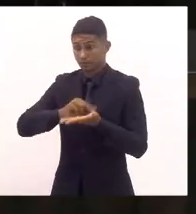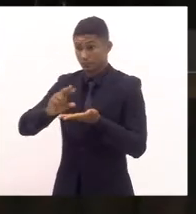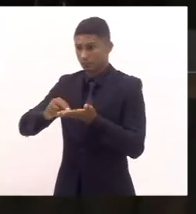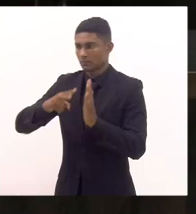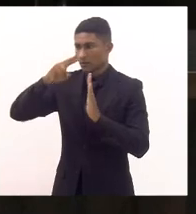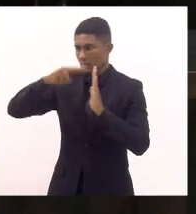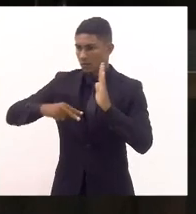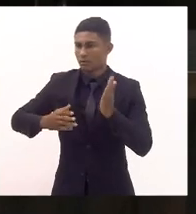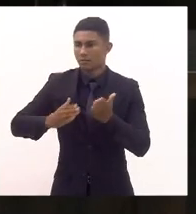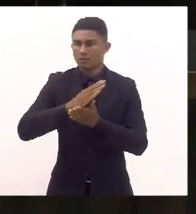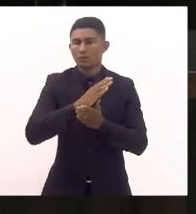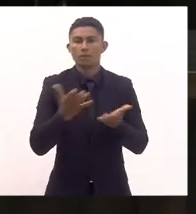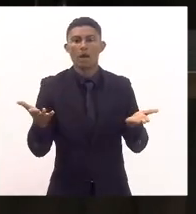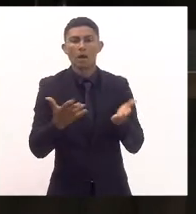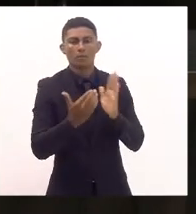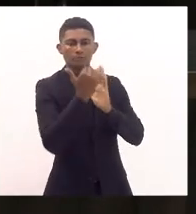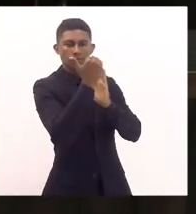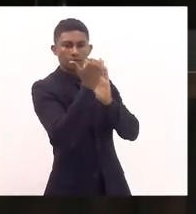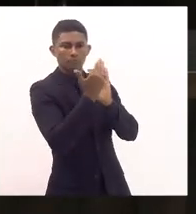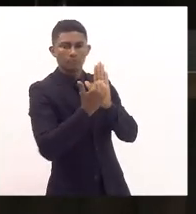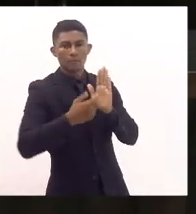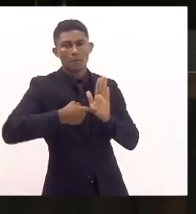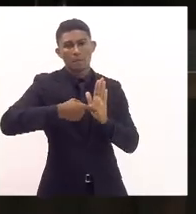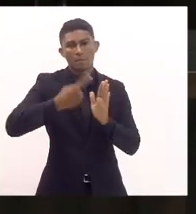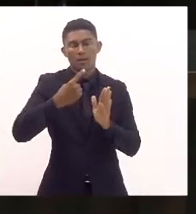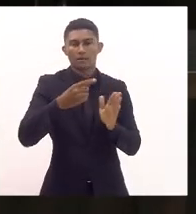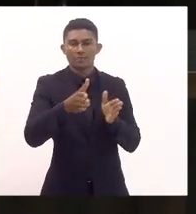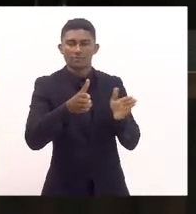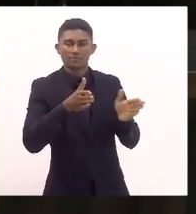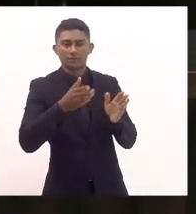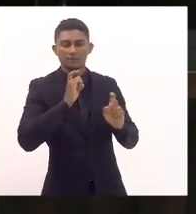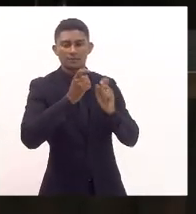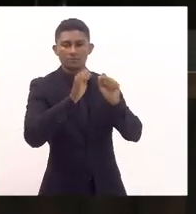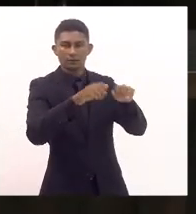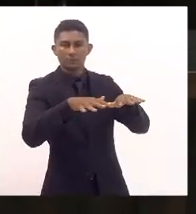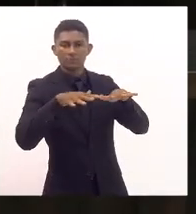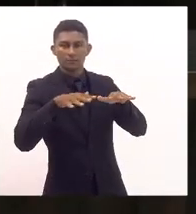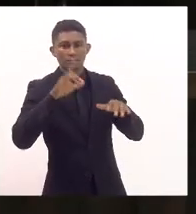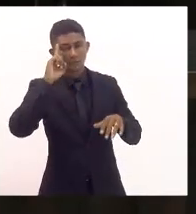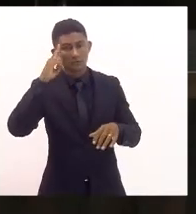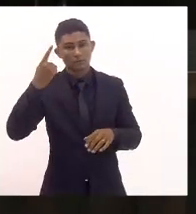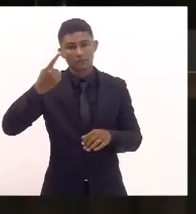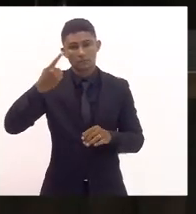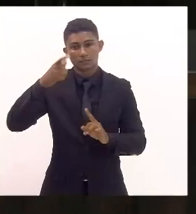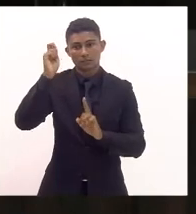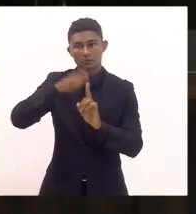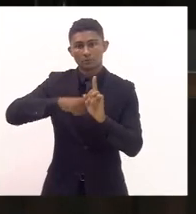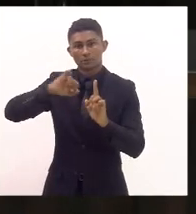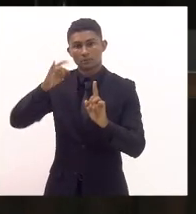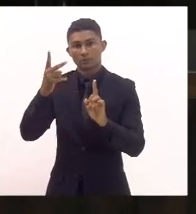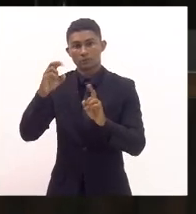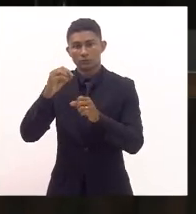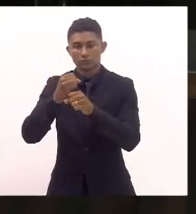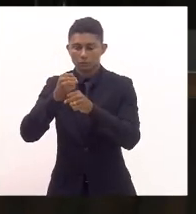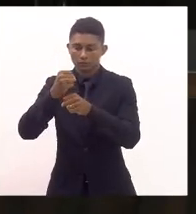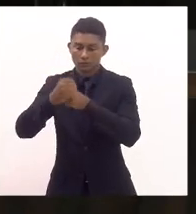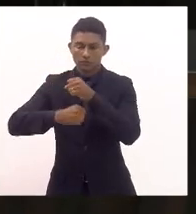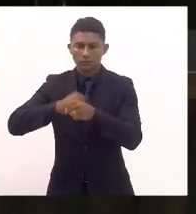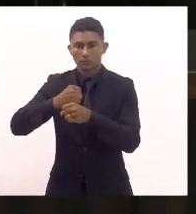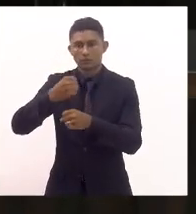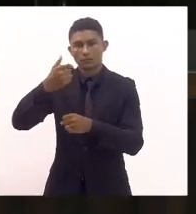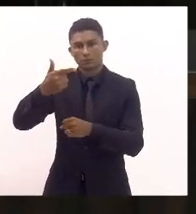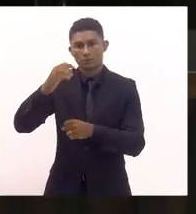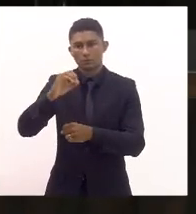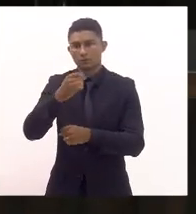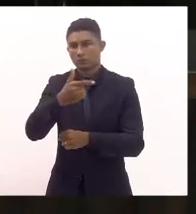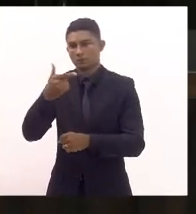aprovada a ata passa-se a ordem do dia da primeira sessão extraordinária no dia primeiro de junho de 2022 em regime de urgência